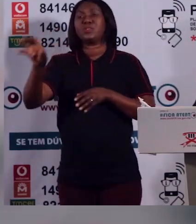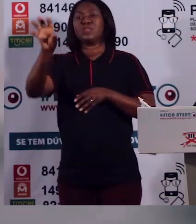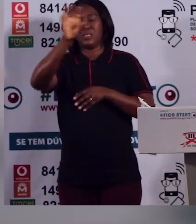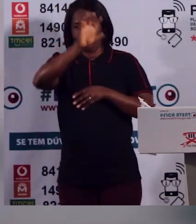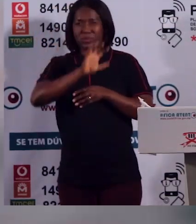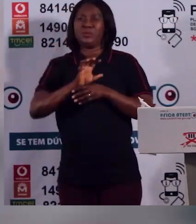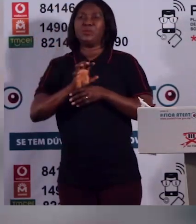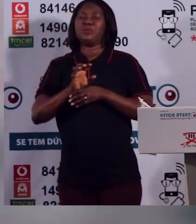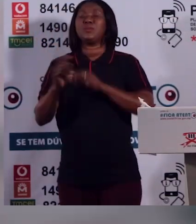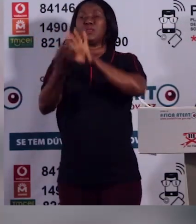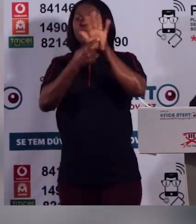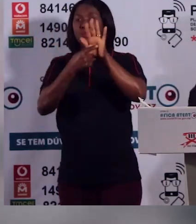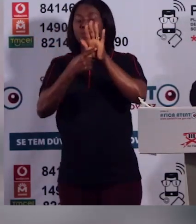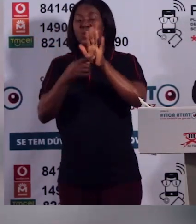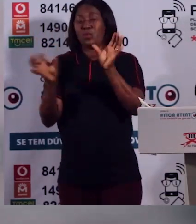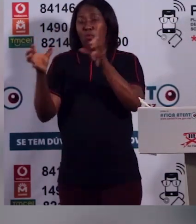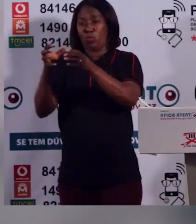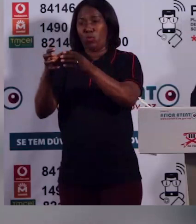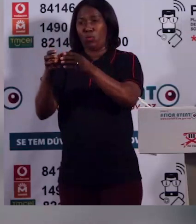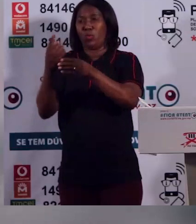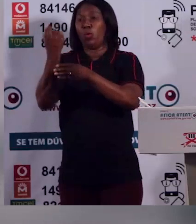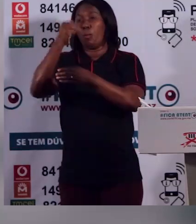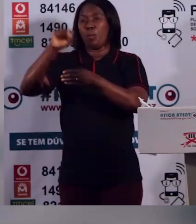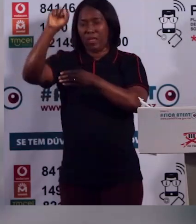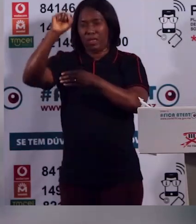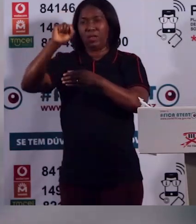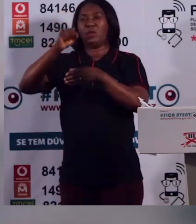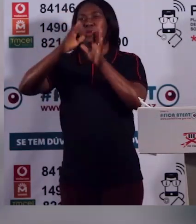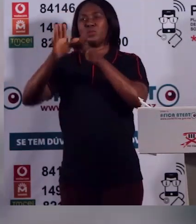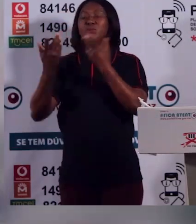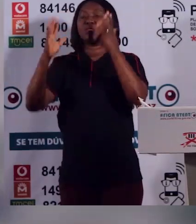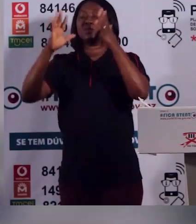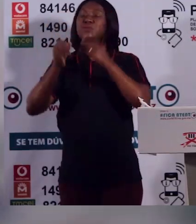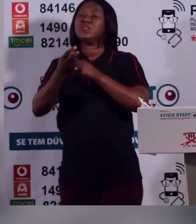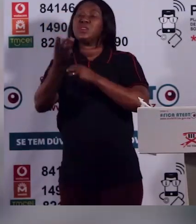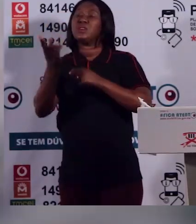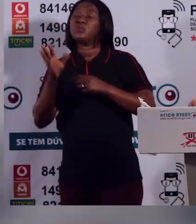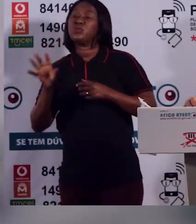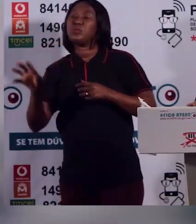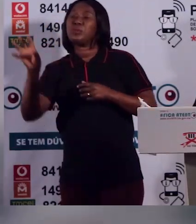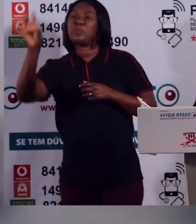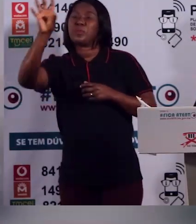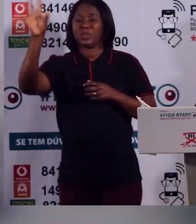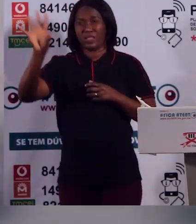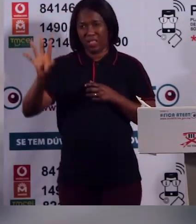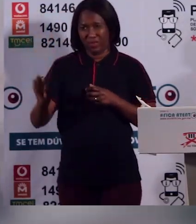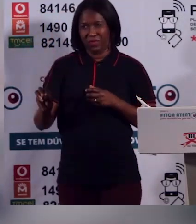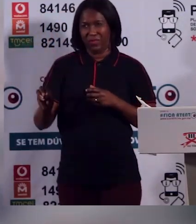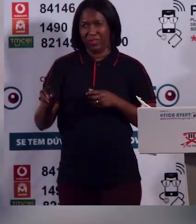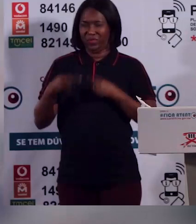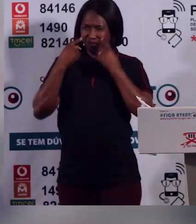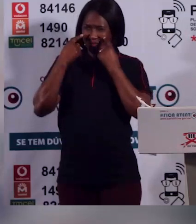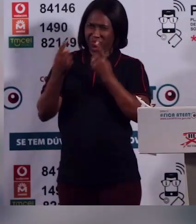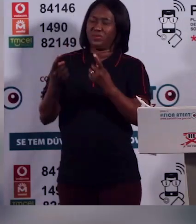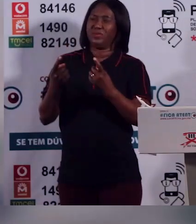de casos por milhão de habitantes em alguns países da nossa região, e então vemos